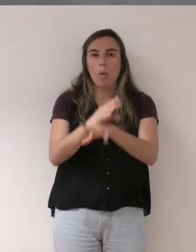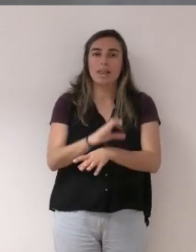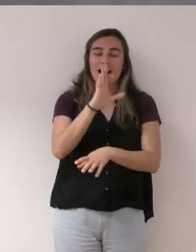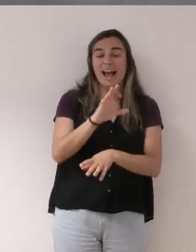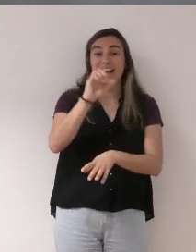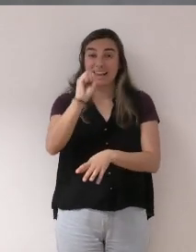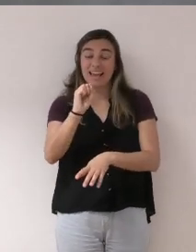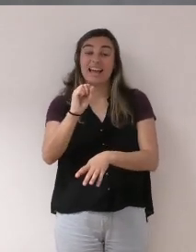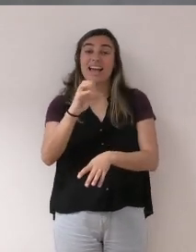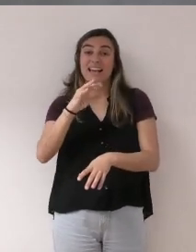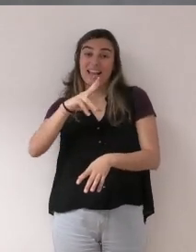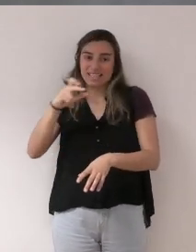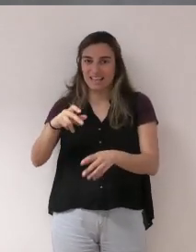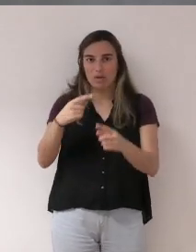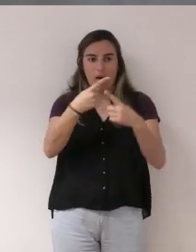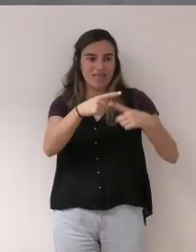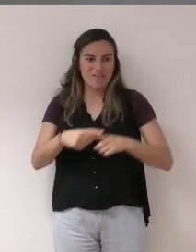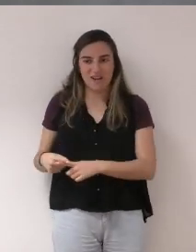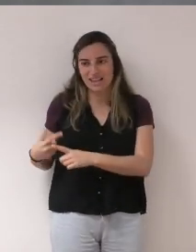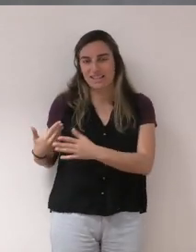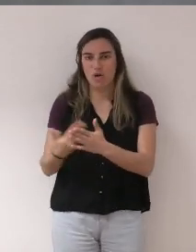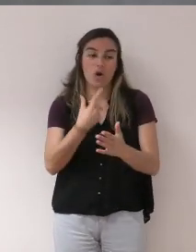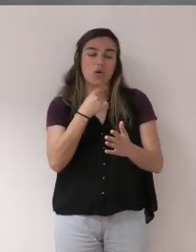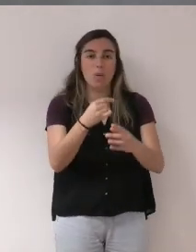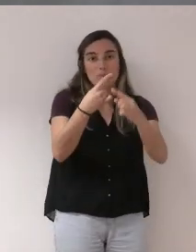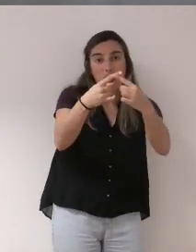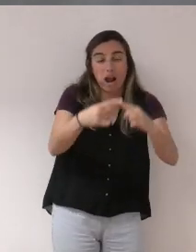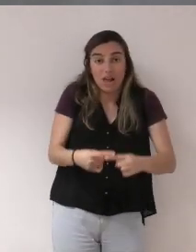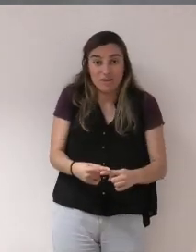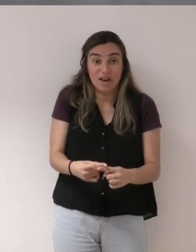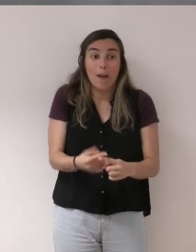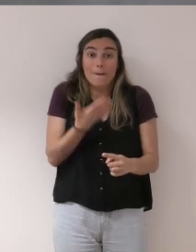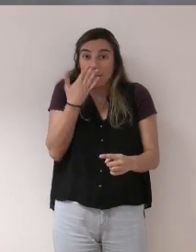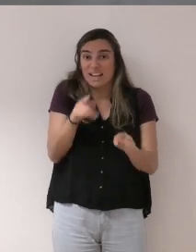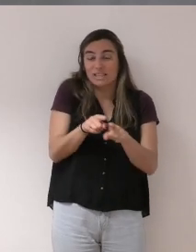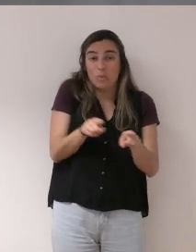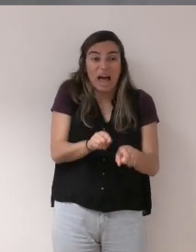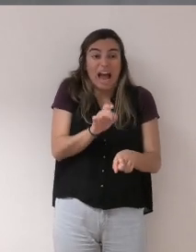do ensaísta parece que se está a esbater este nome.